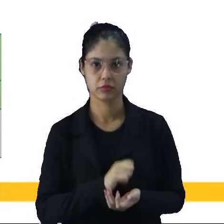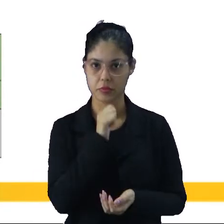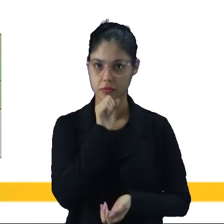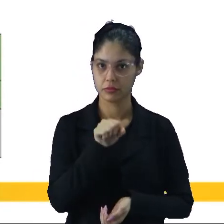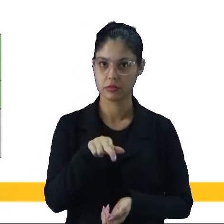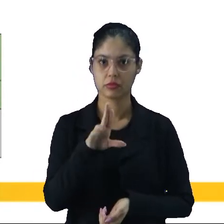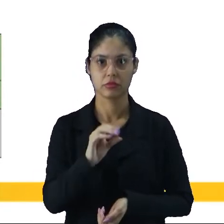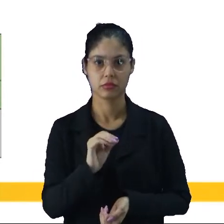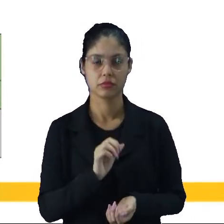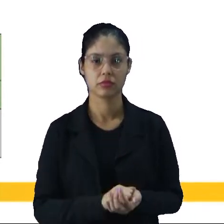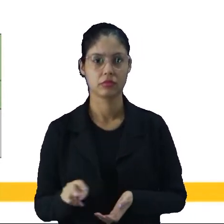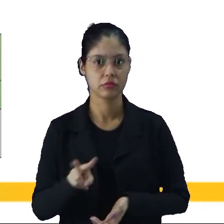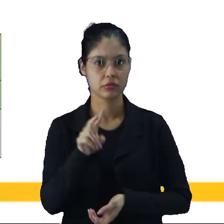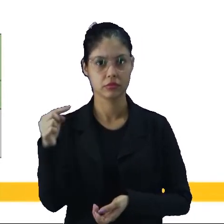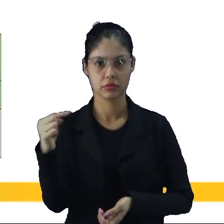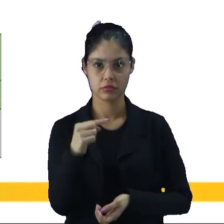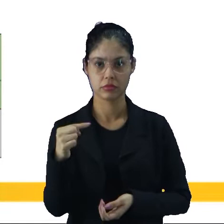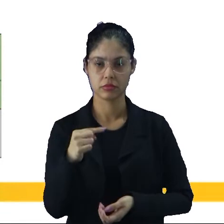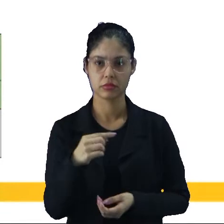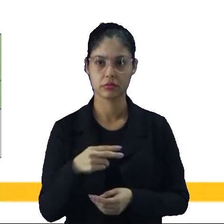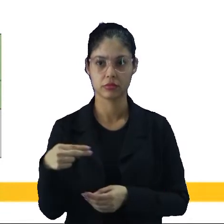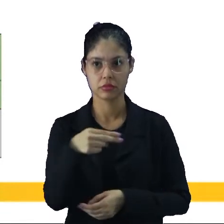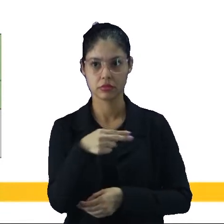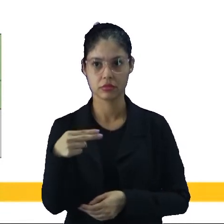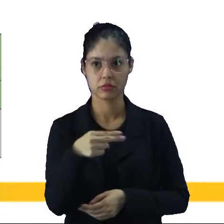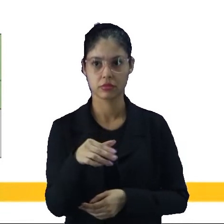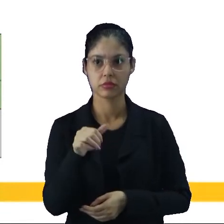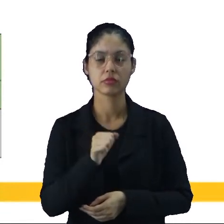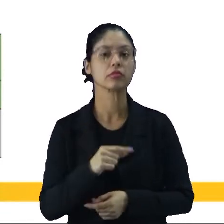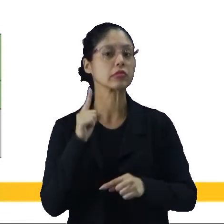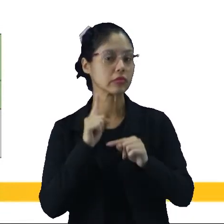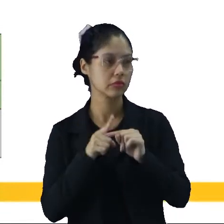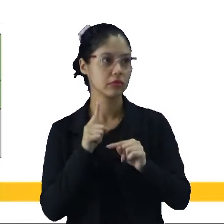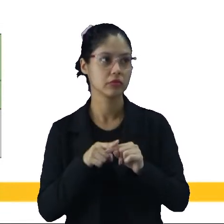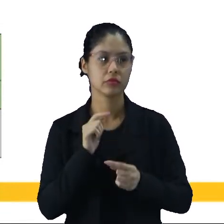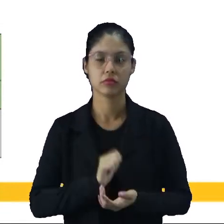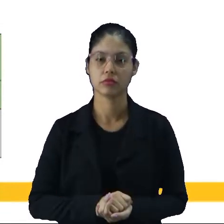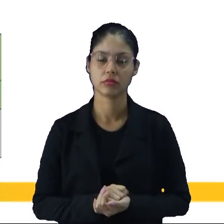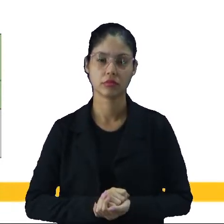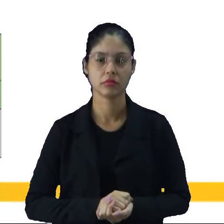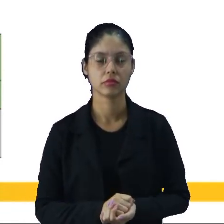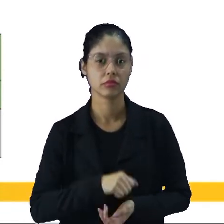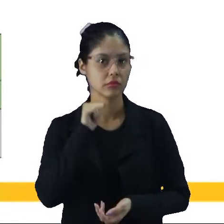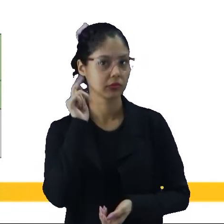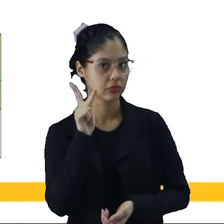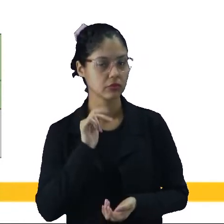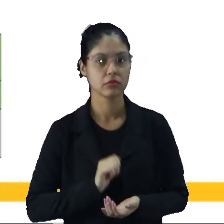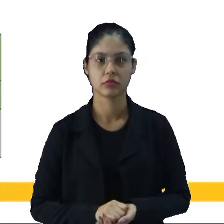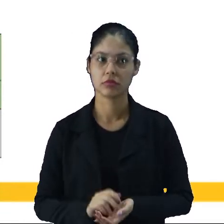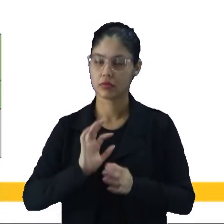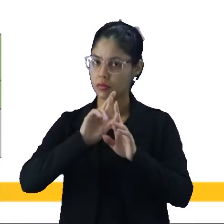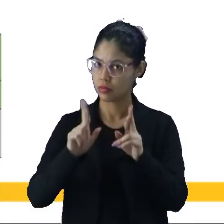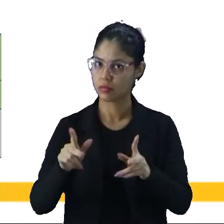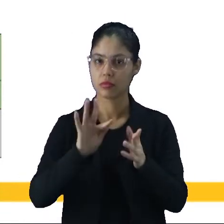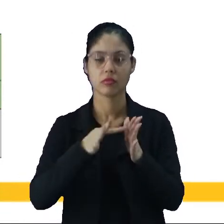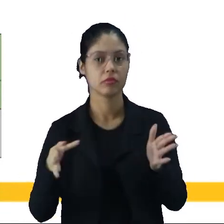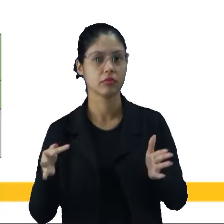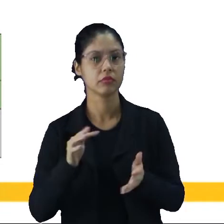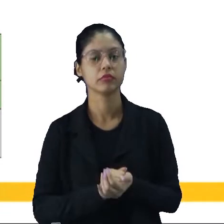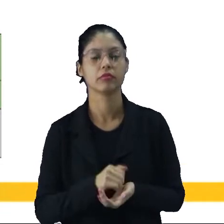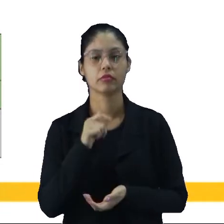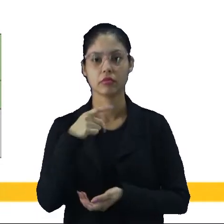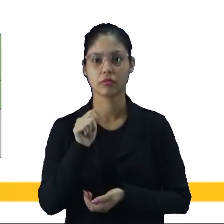de um valor negativo é igual a menos o seno dele positivo. Tá? Diferente da função par,